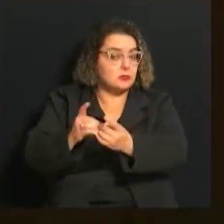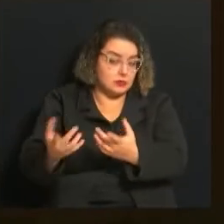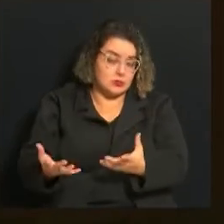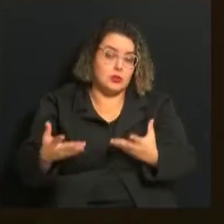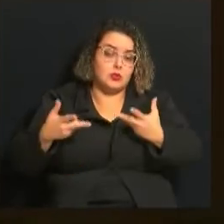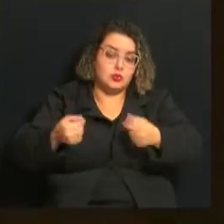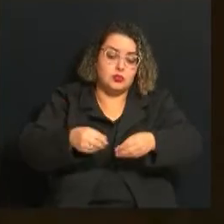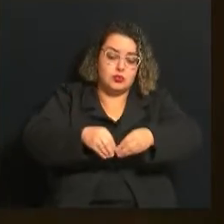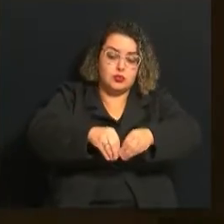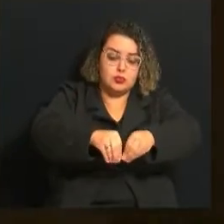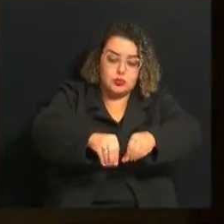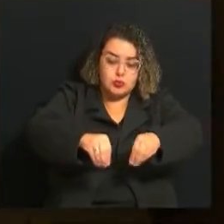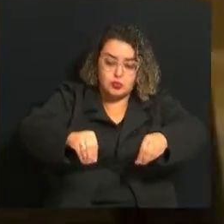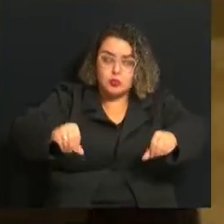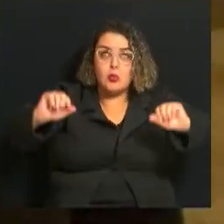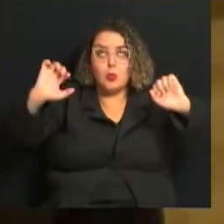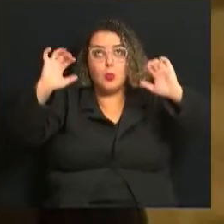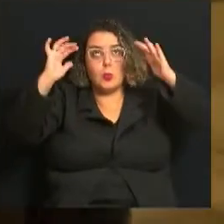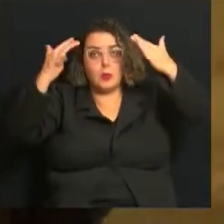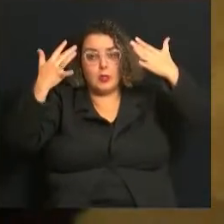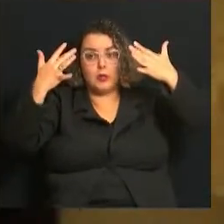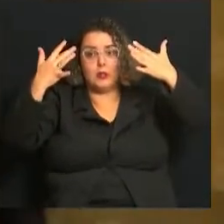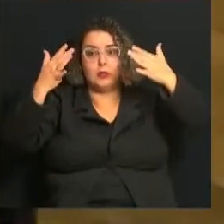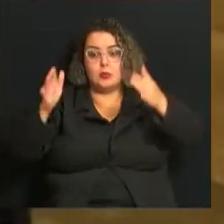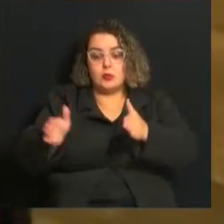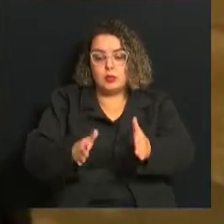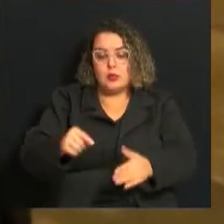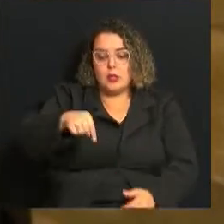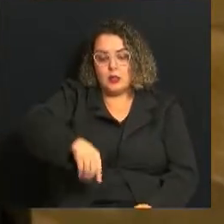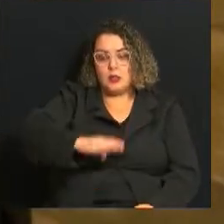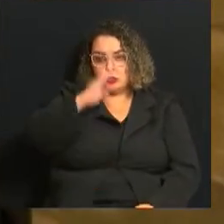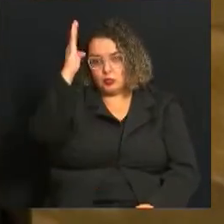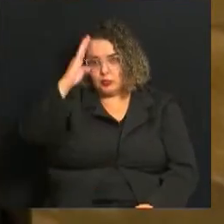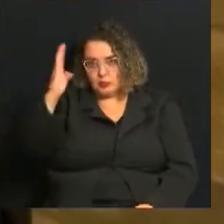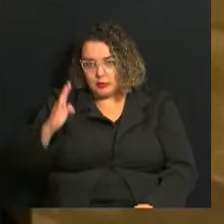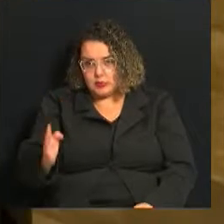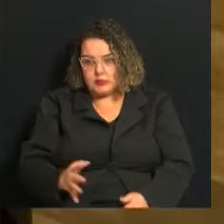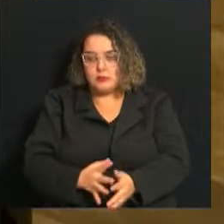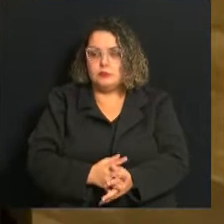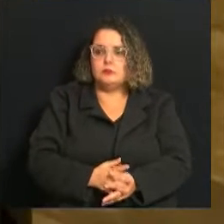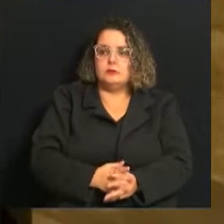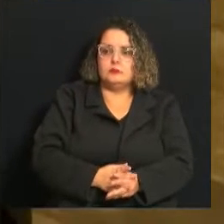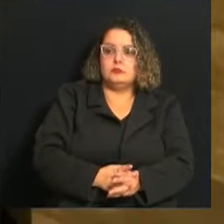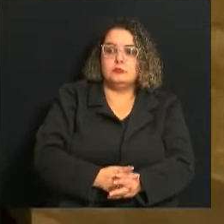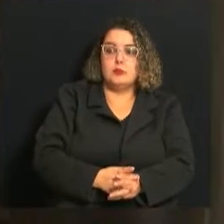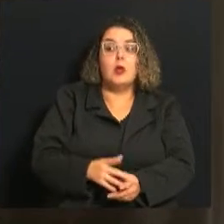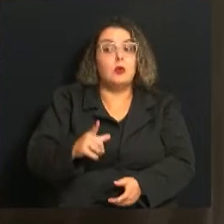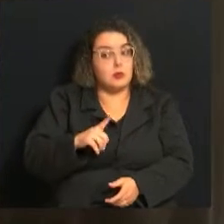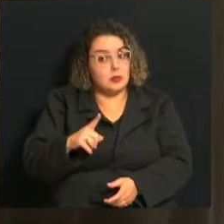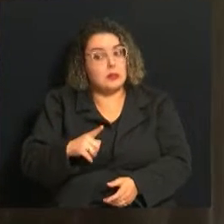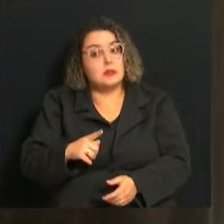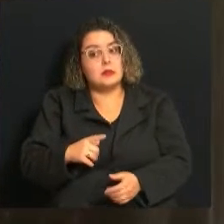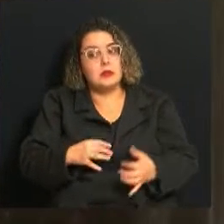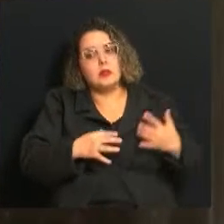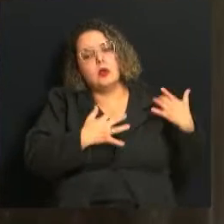solo e clima aqui do Brasil. E é o que tem se dado nesses anos